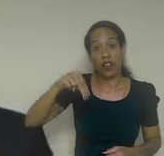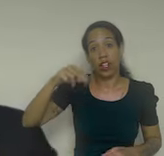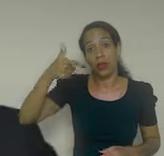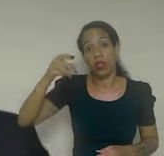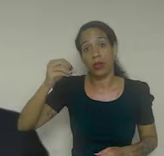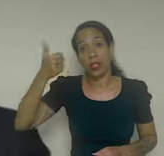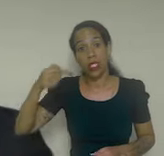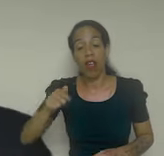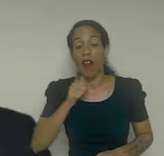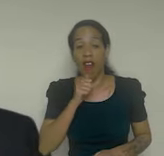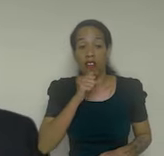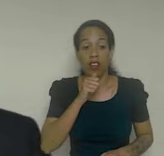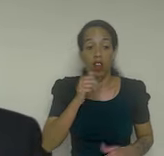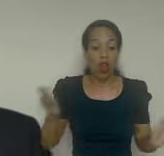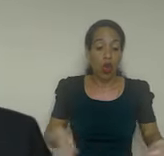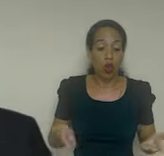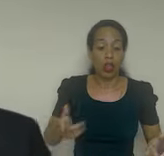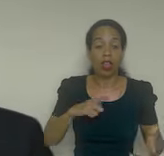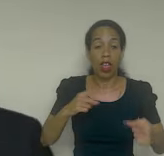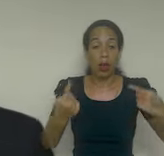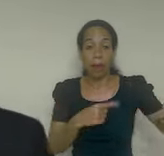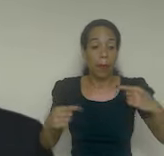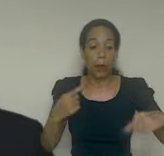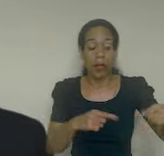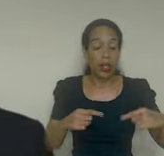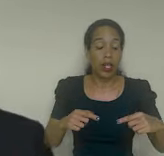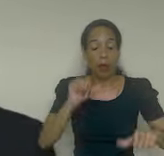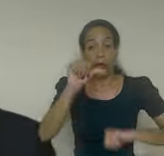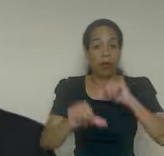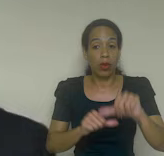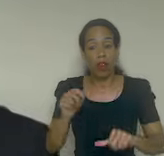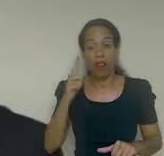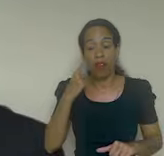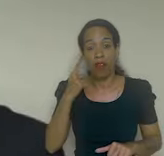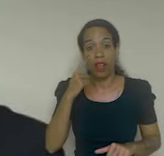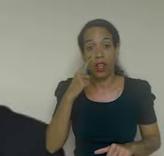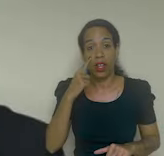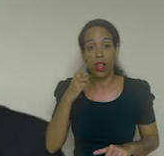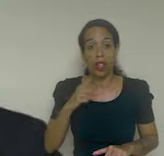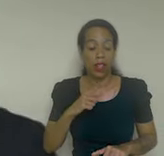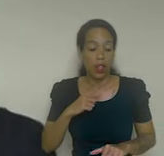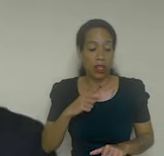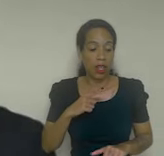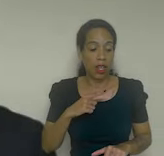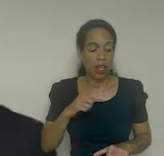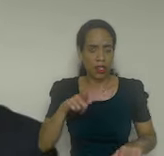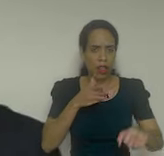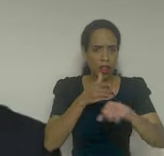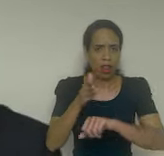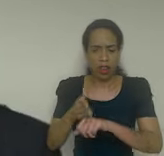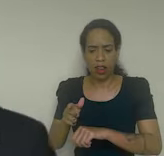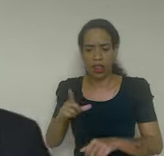2017, ainda hoje a gente tem muitas discussões em torno da reforma trabalhista, diversos aspectos da reforma trabalhista. Vocês também